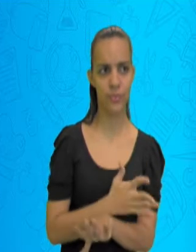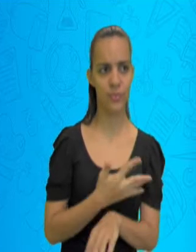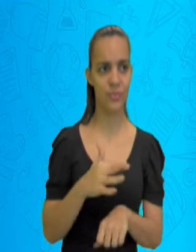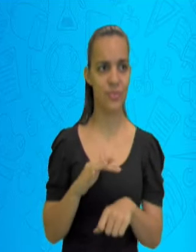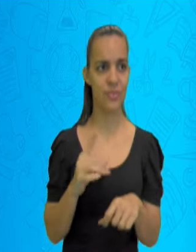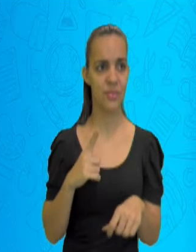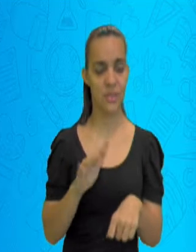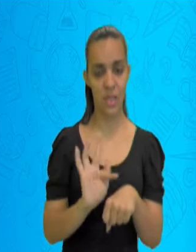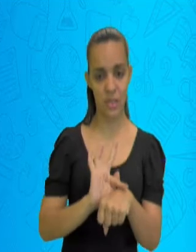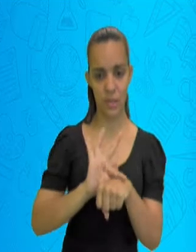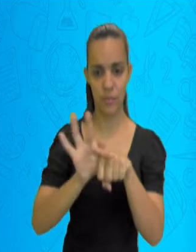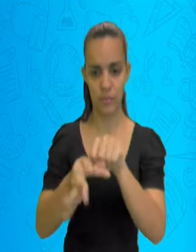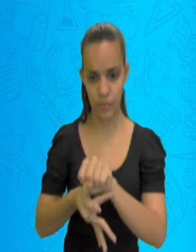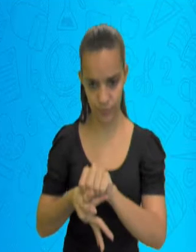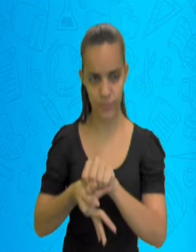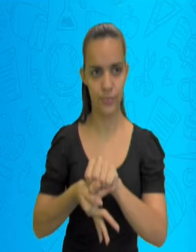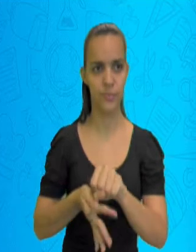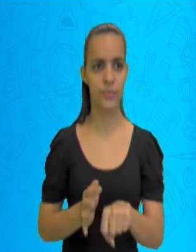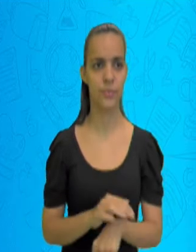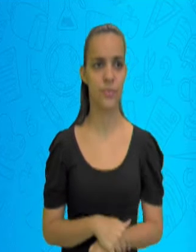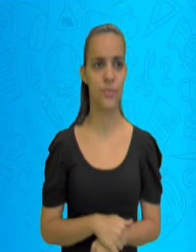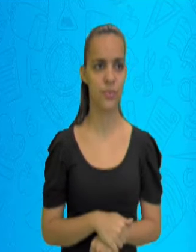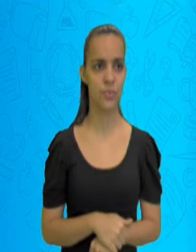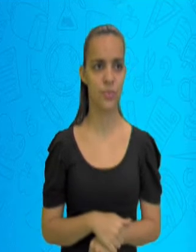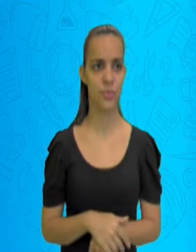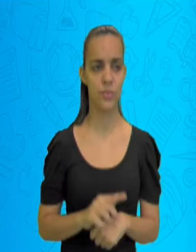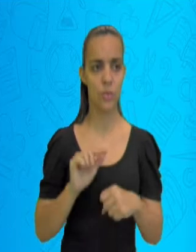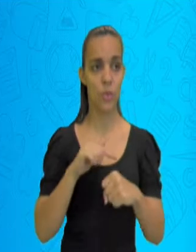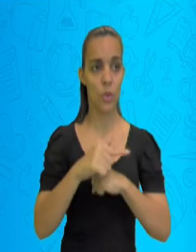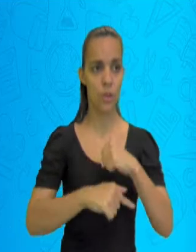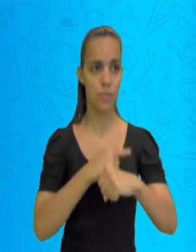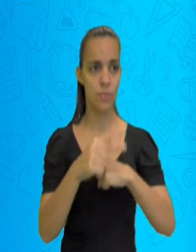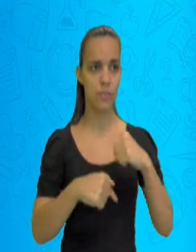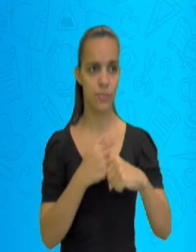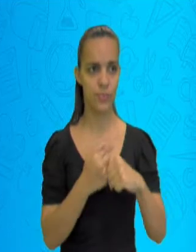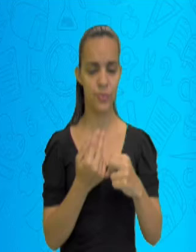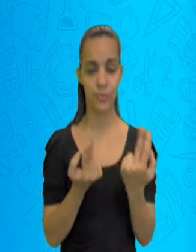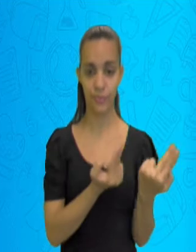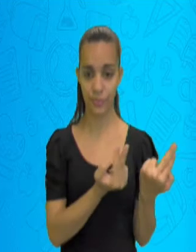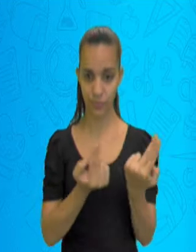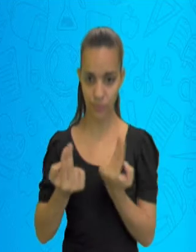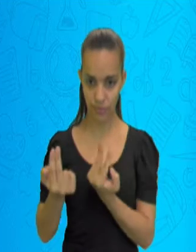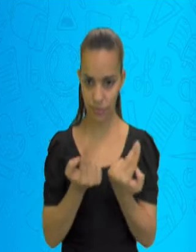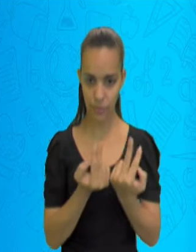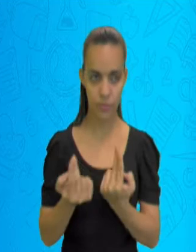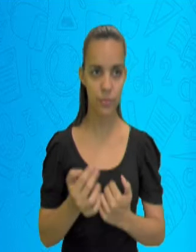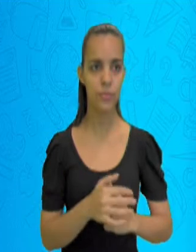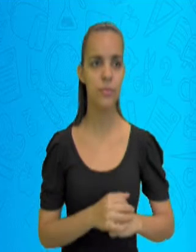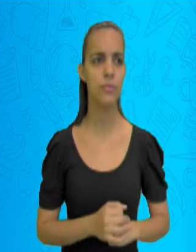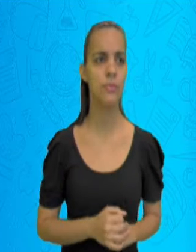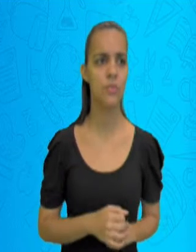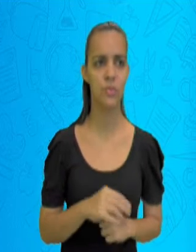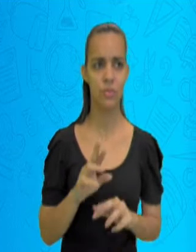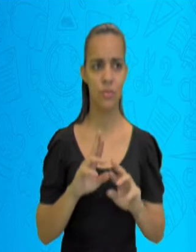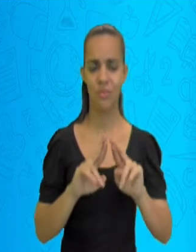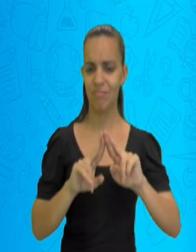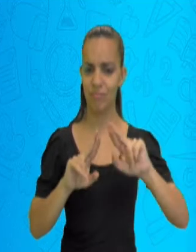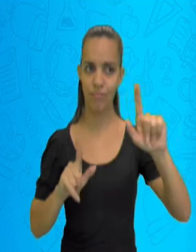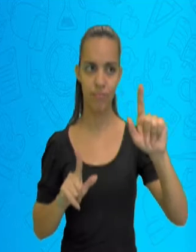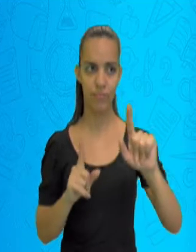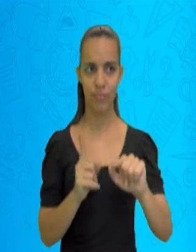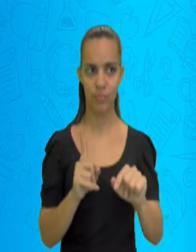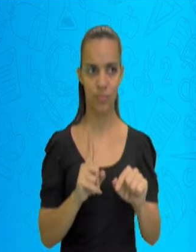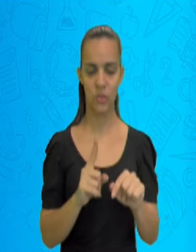substância simples. Átomos de mesmo elemento químico diferente desse, formando